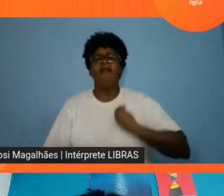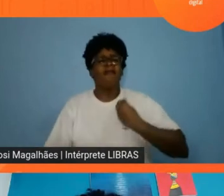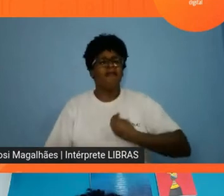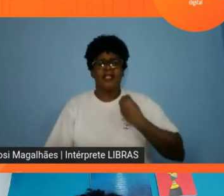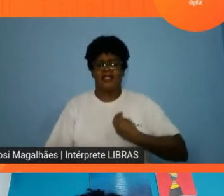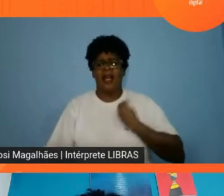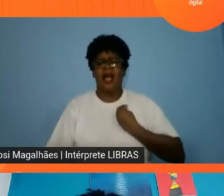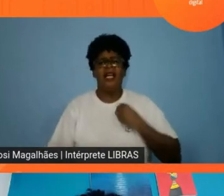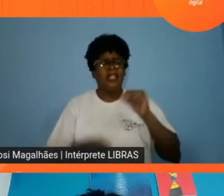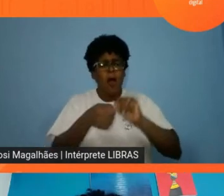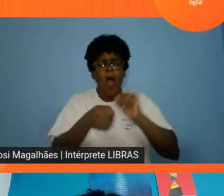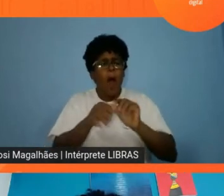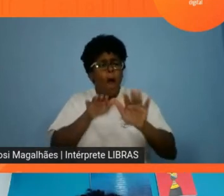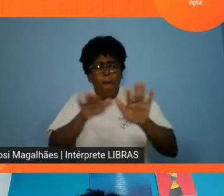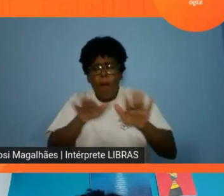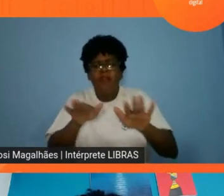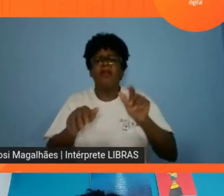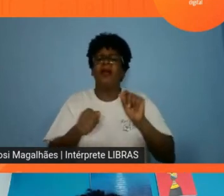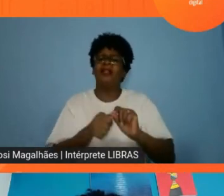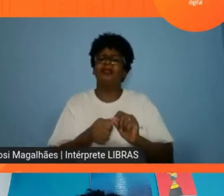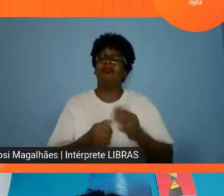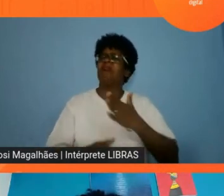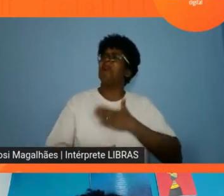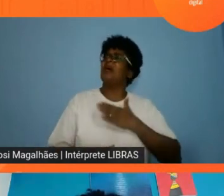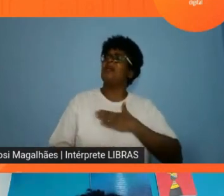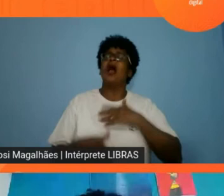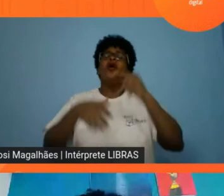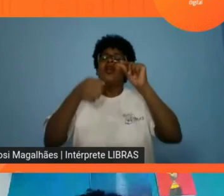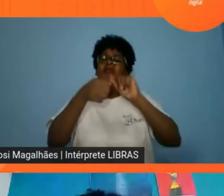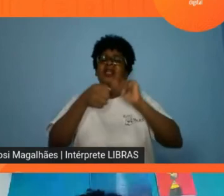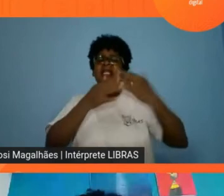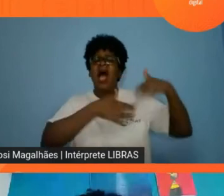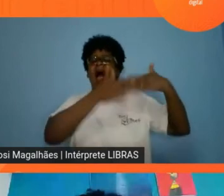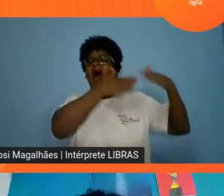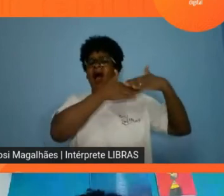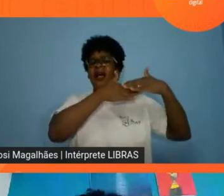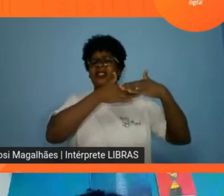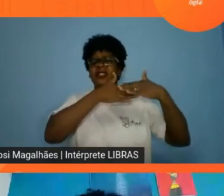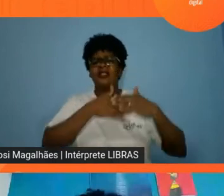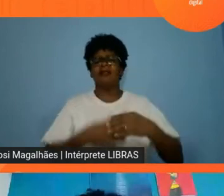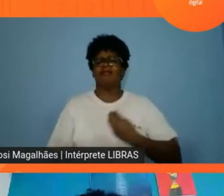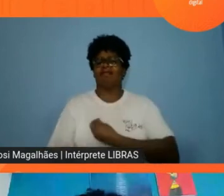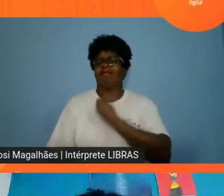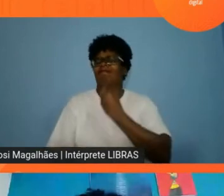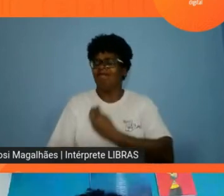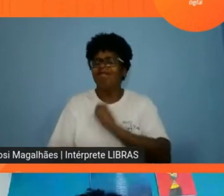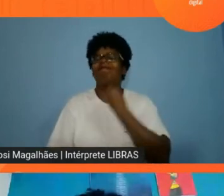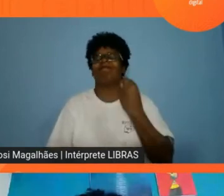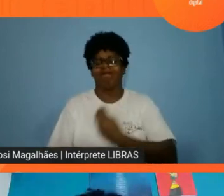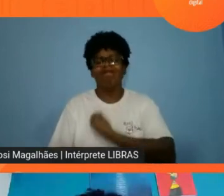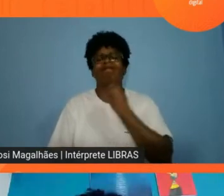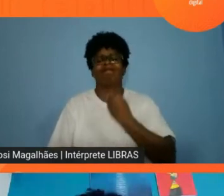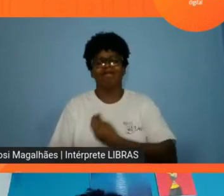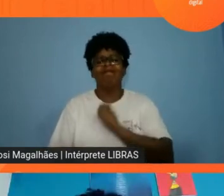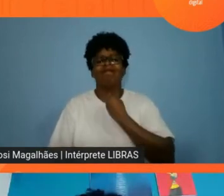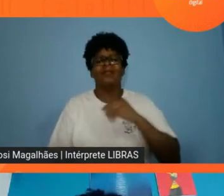era um movimento de mim para mim, algo que eu fazia na minha esfera privada, algo de foro íntimo.